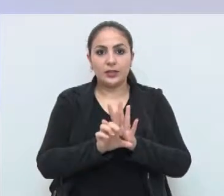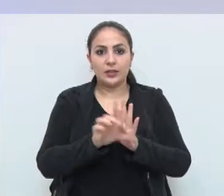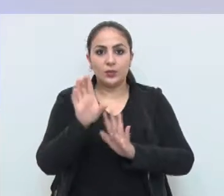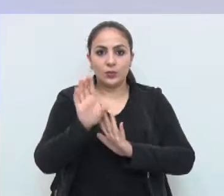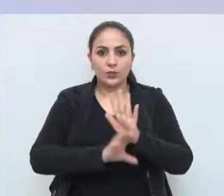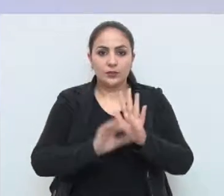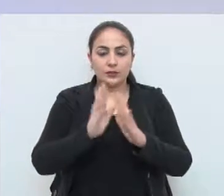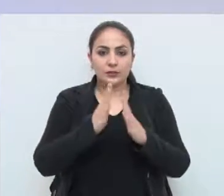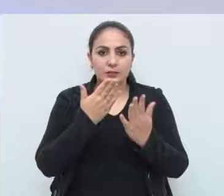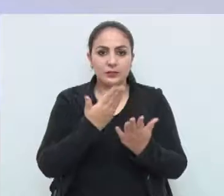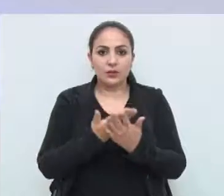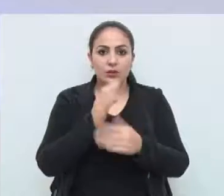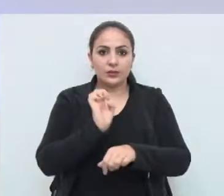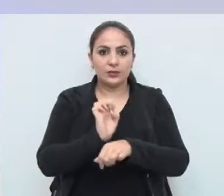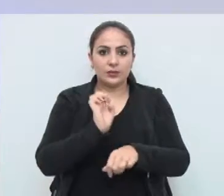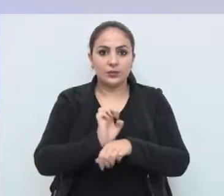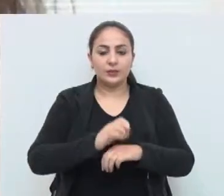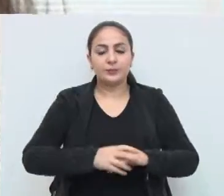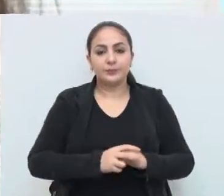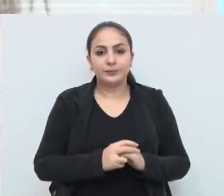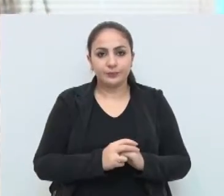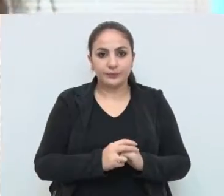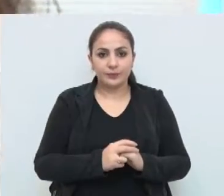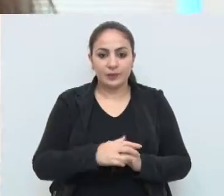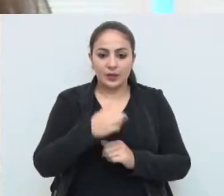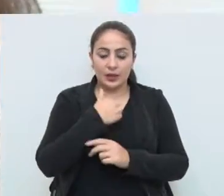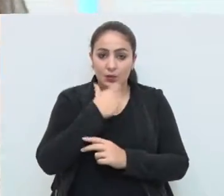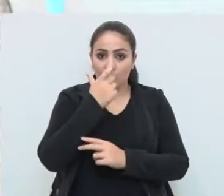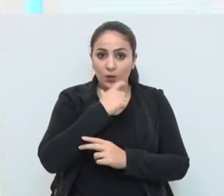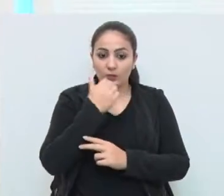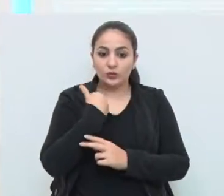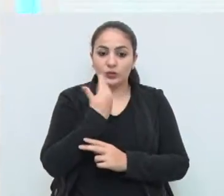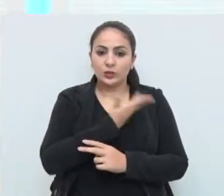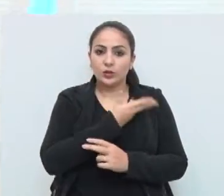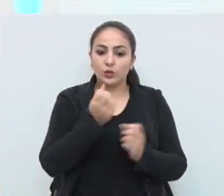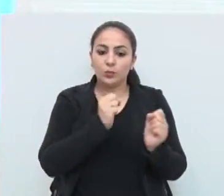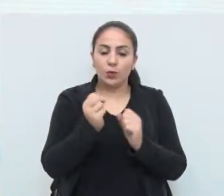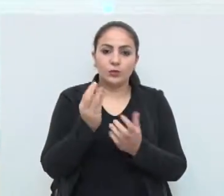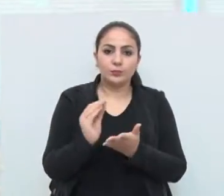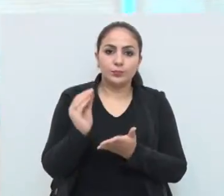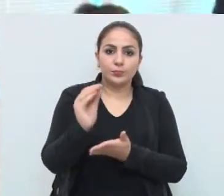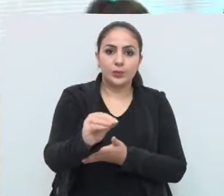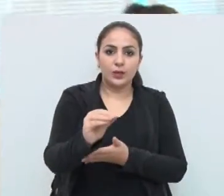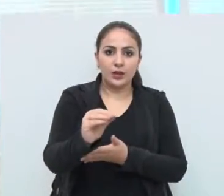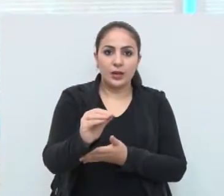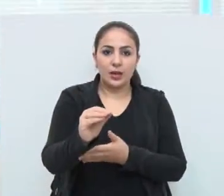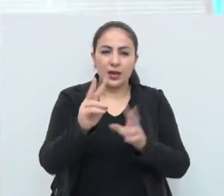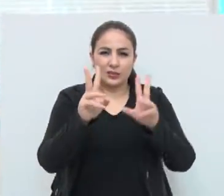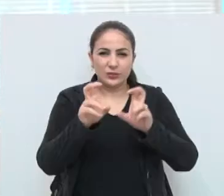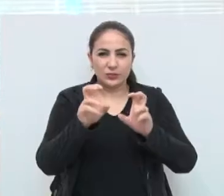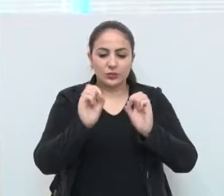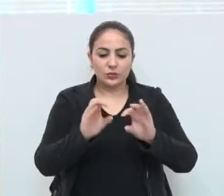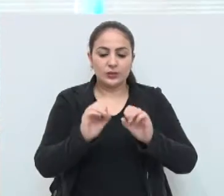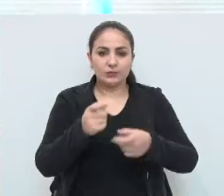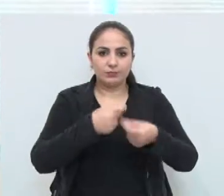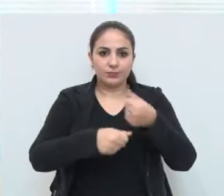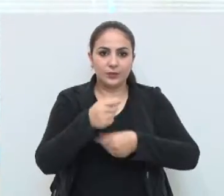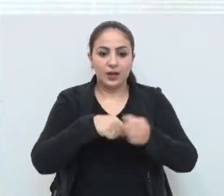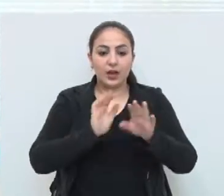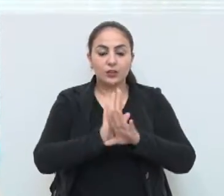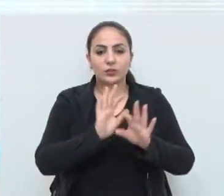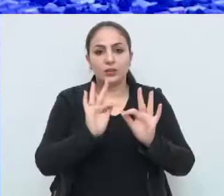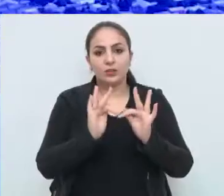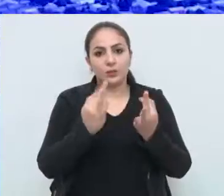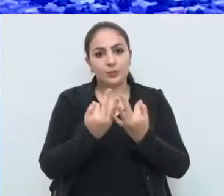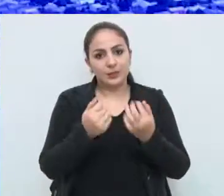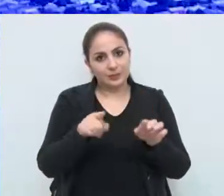currículo das escolas estaduais. Eu acho que a gente pode, inserindo a questão da educação financeira nas escolas, ajudar muitas